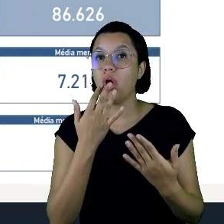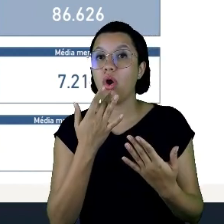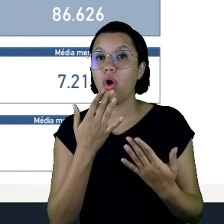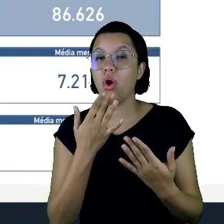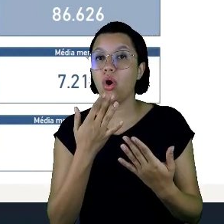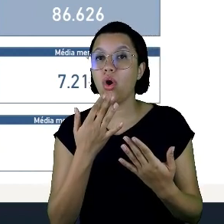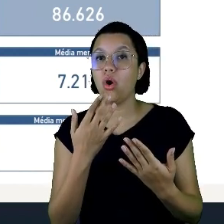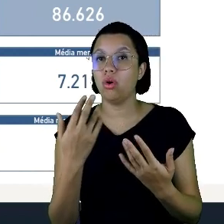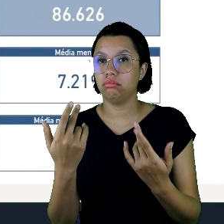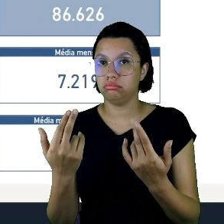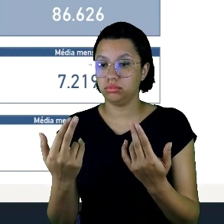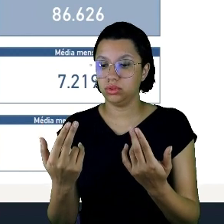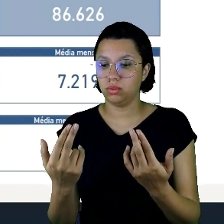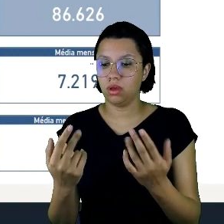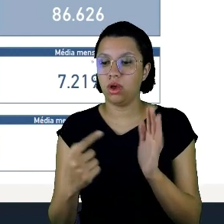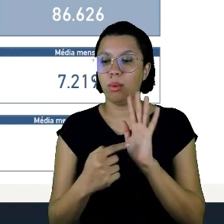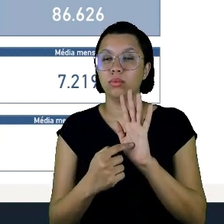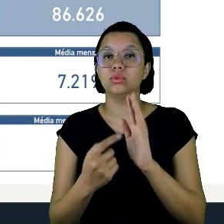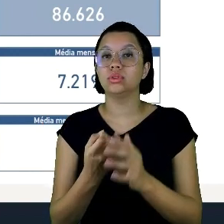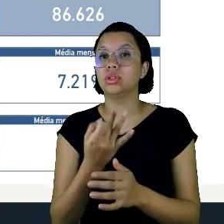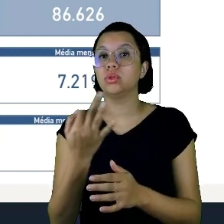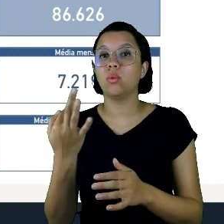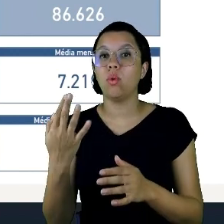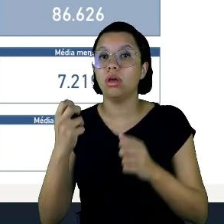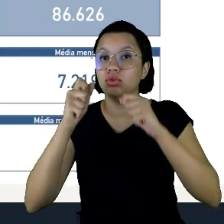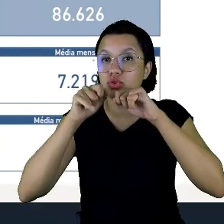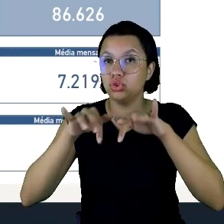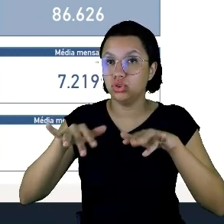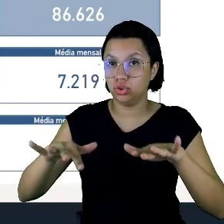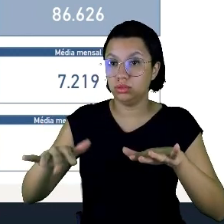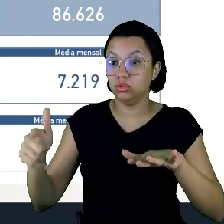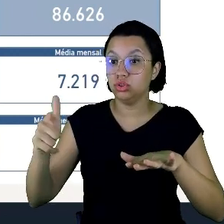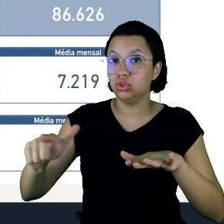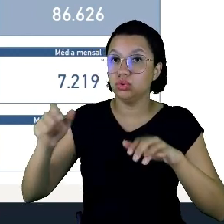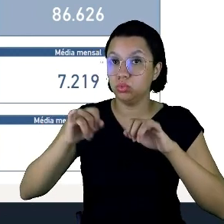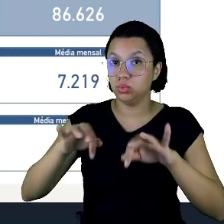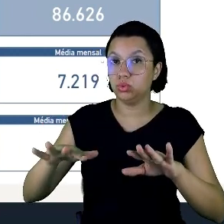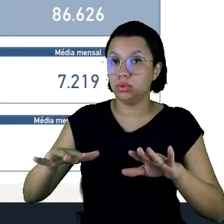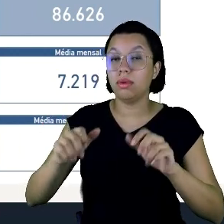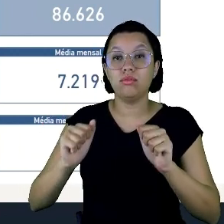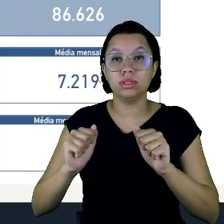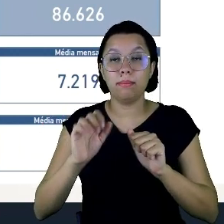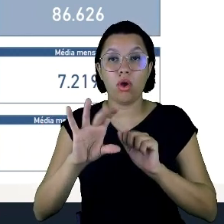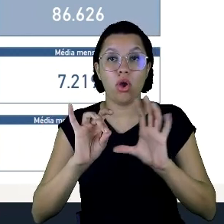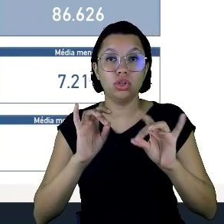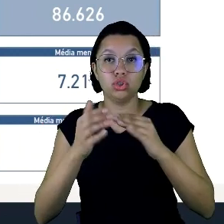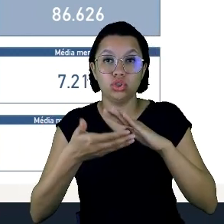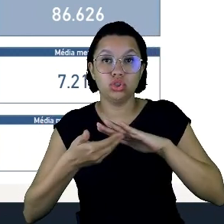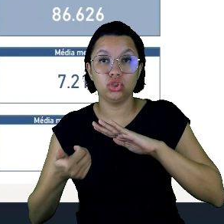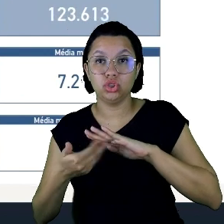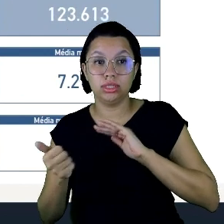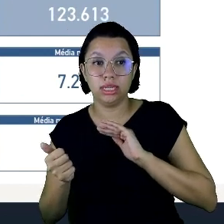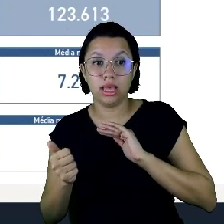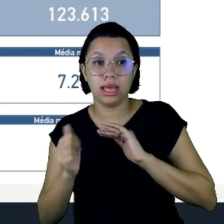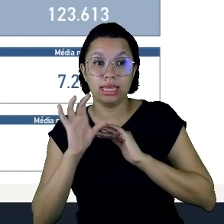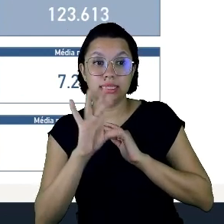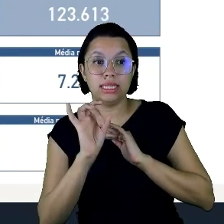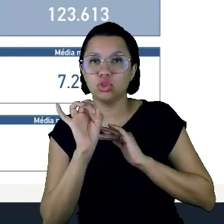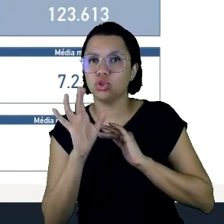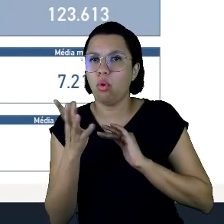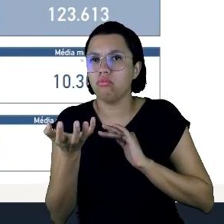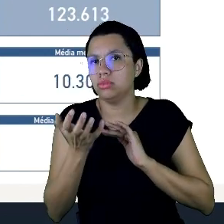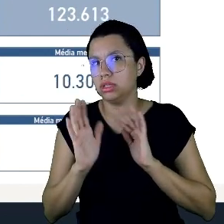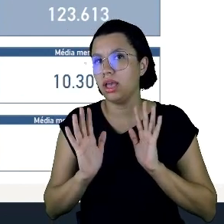né? Então, nós temos aqui ele está por padrão, apresentando o total de distribuídos e redistribuídos, mas vocês podem